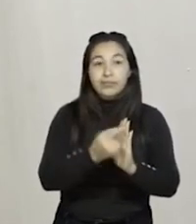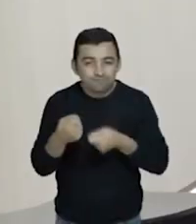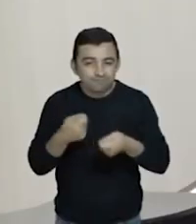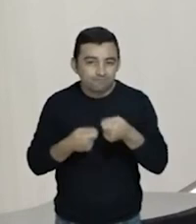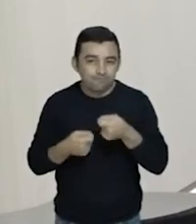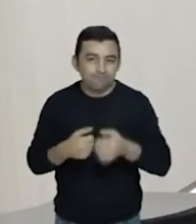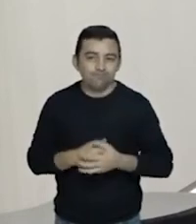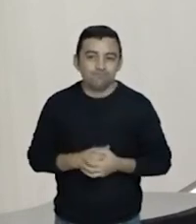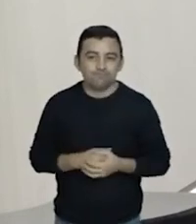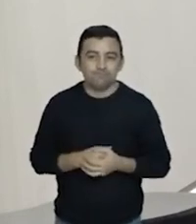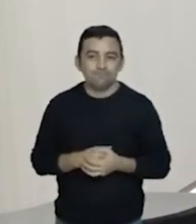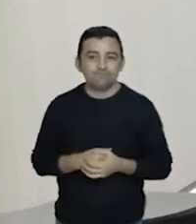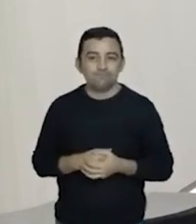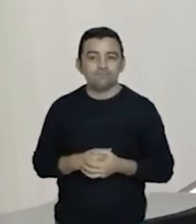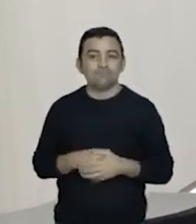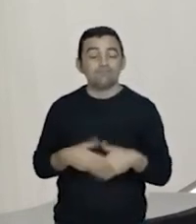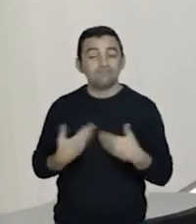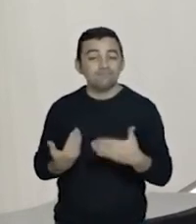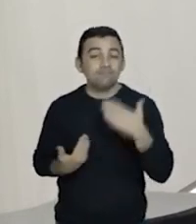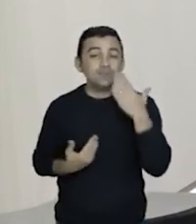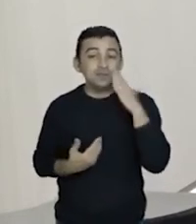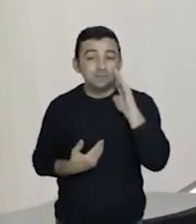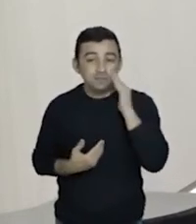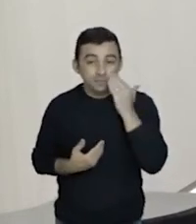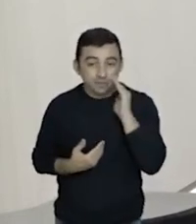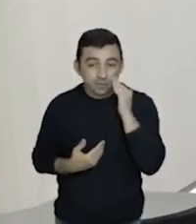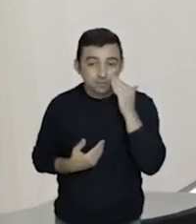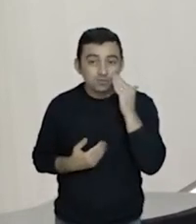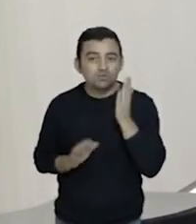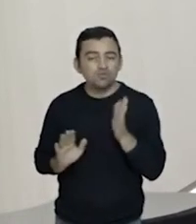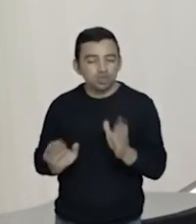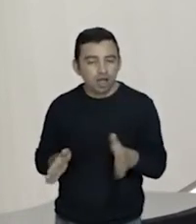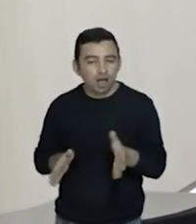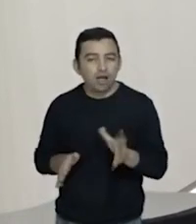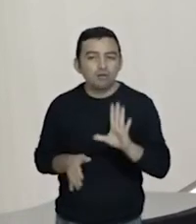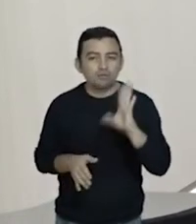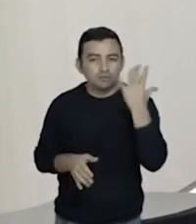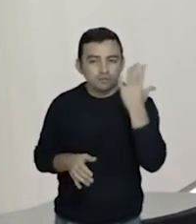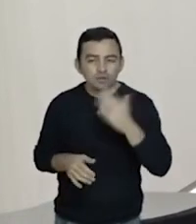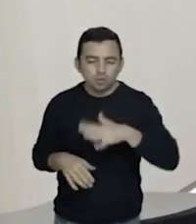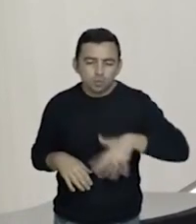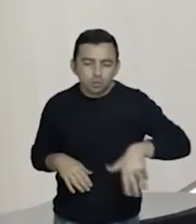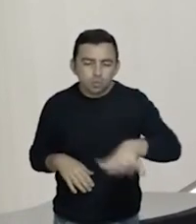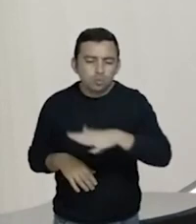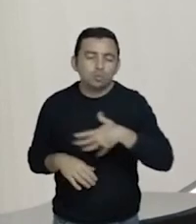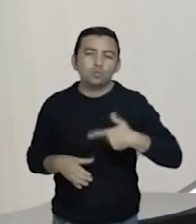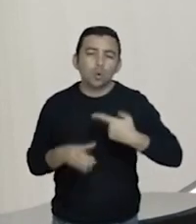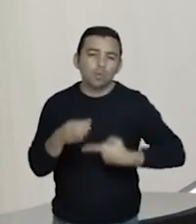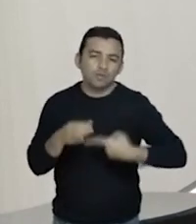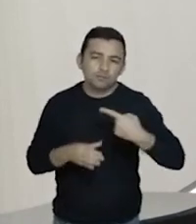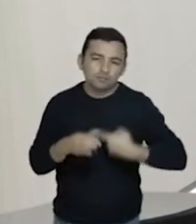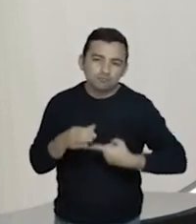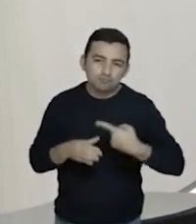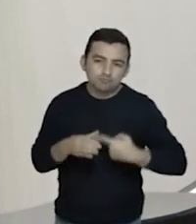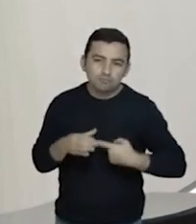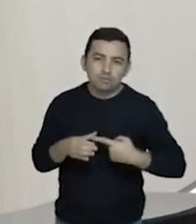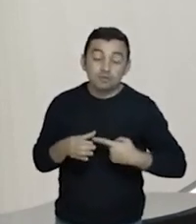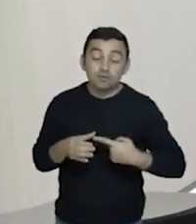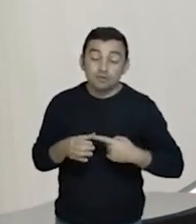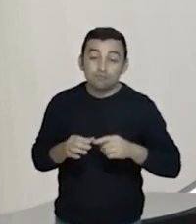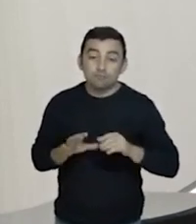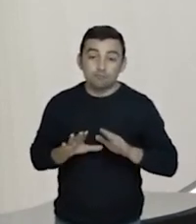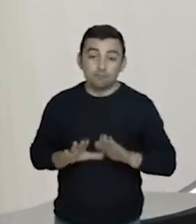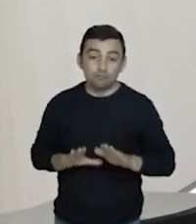de campanha esse entendimento que houve entre as comissões ficou mantida